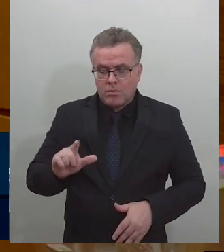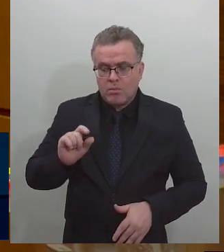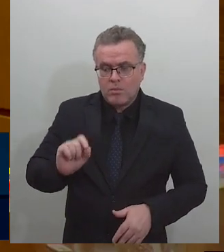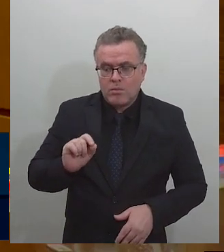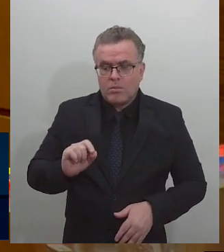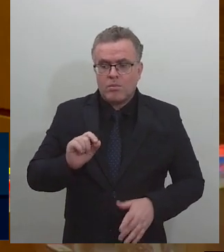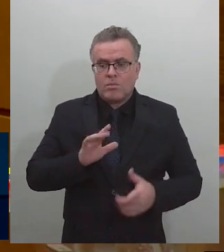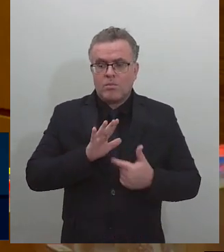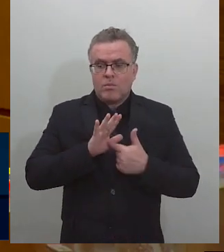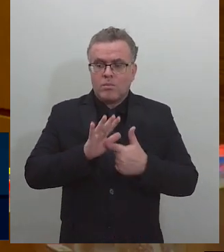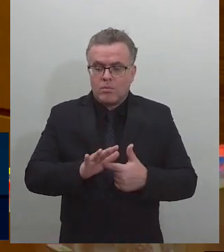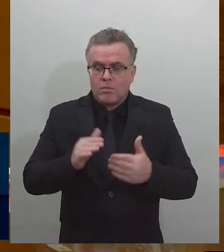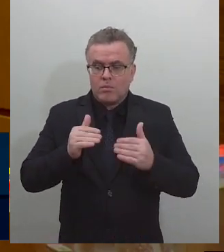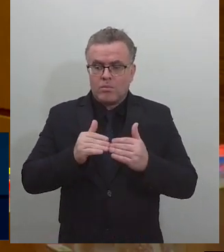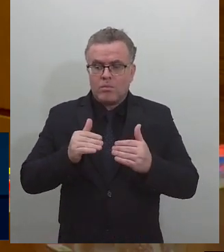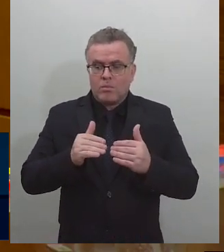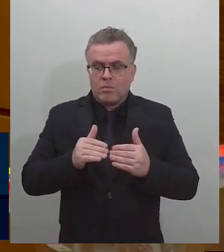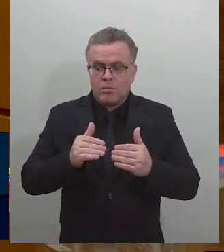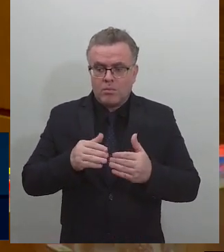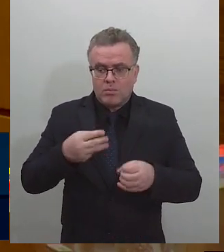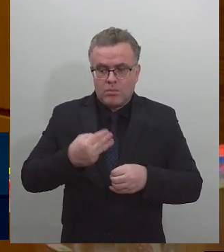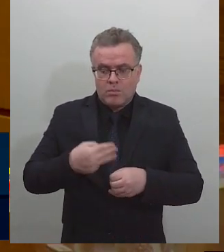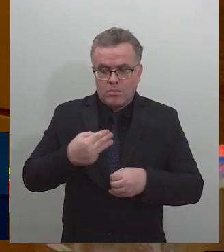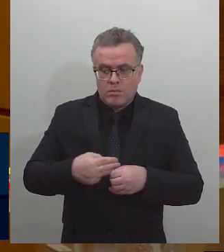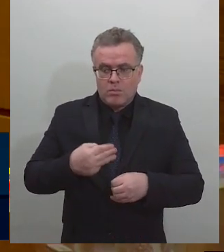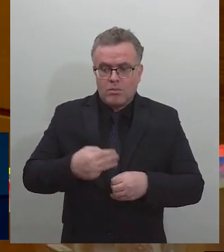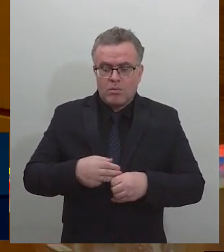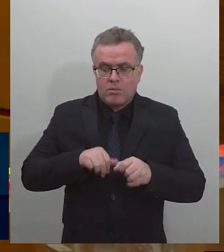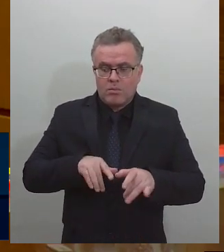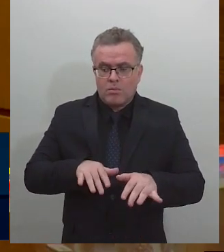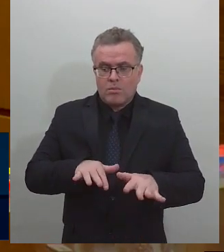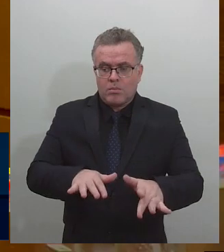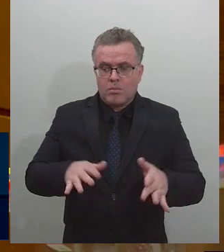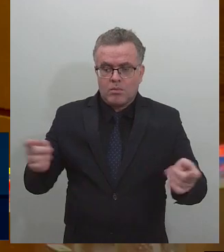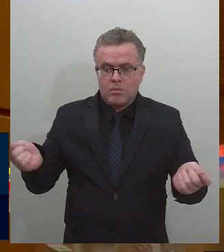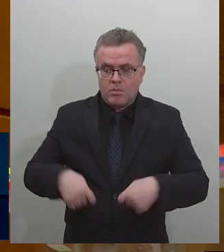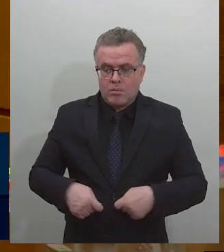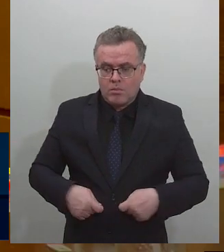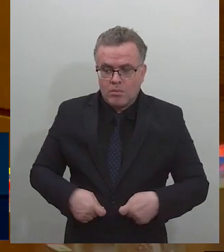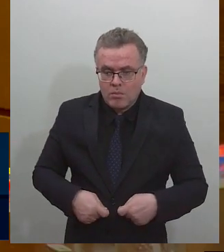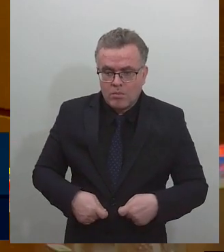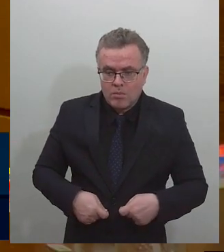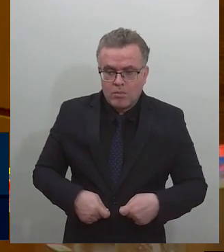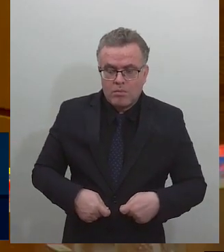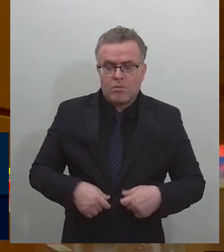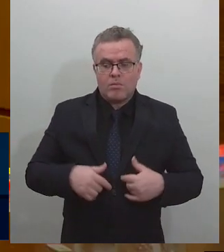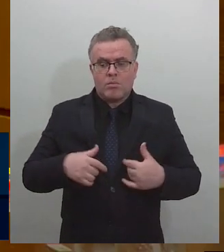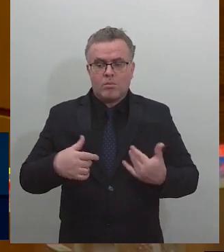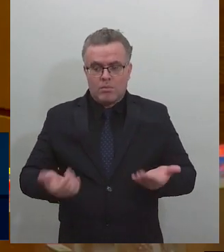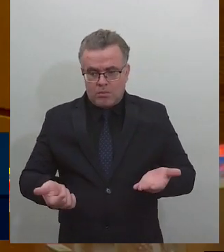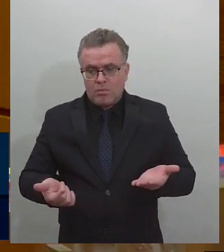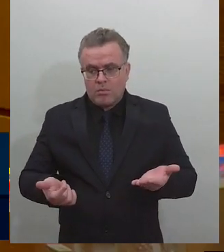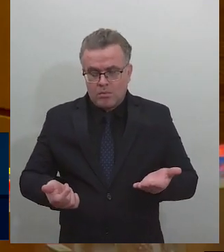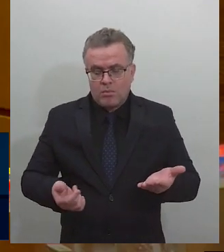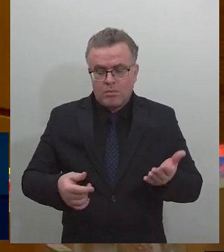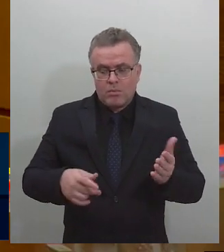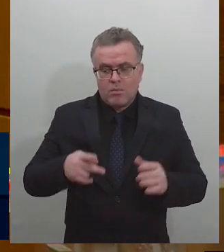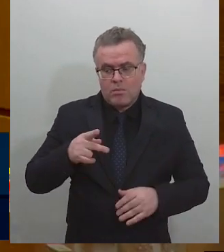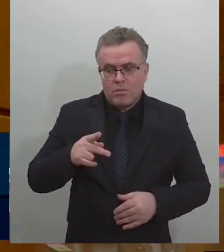do Congresso Nacional do PSOL, que é o meu partido, Partido Socialismo e